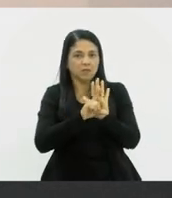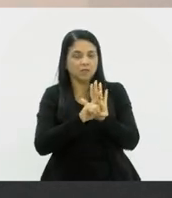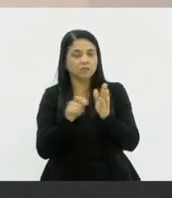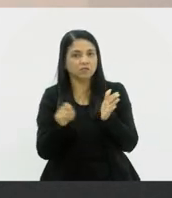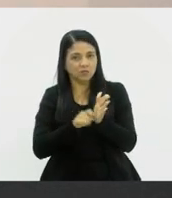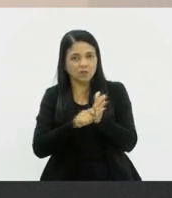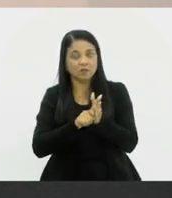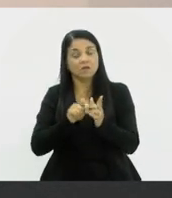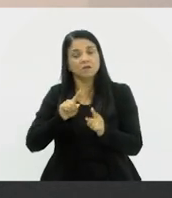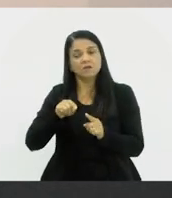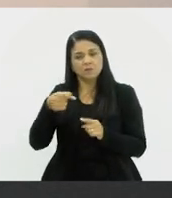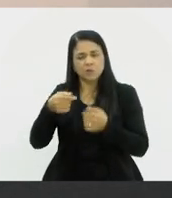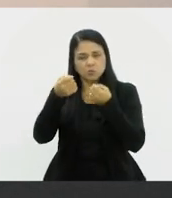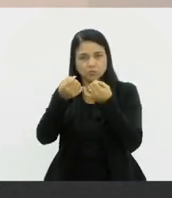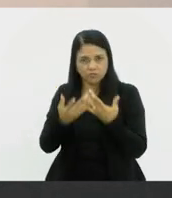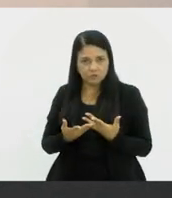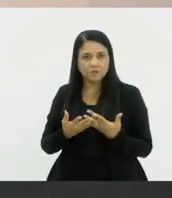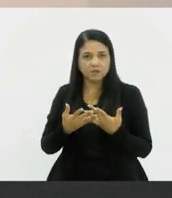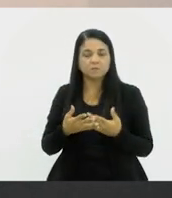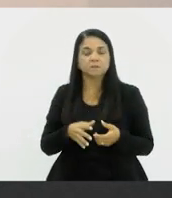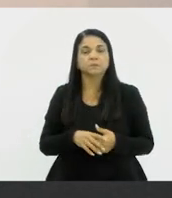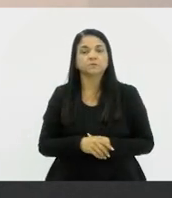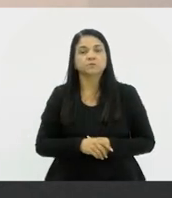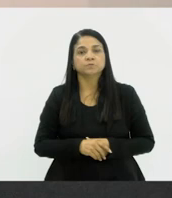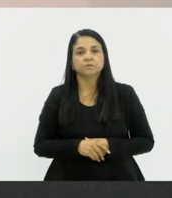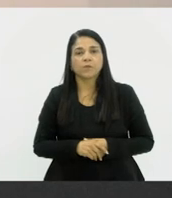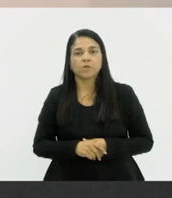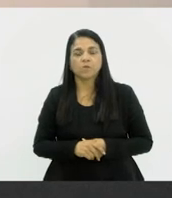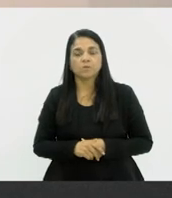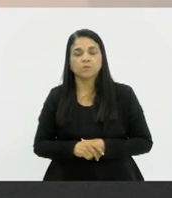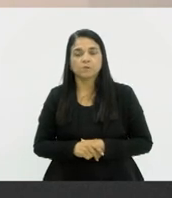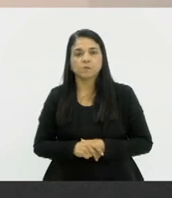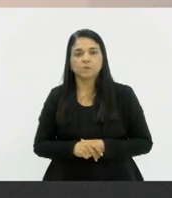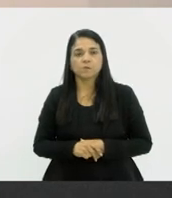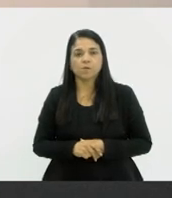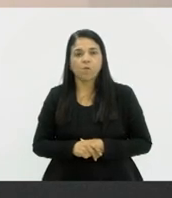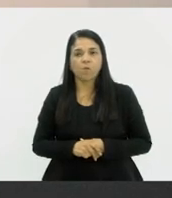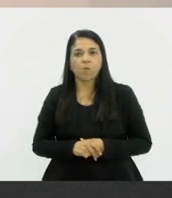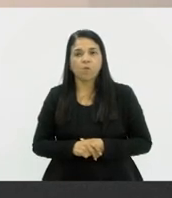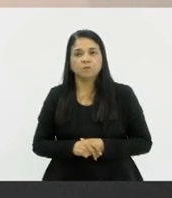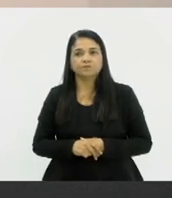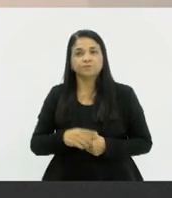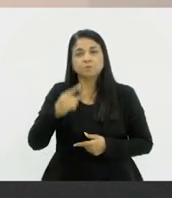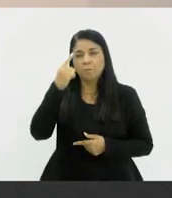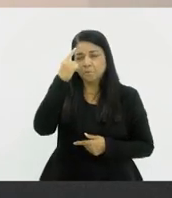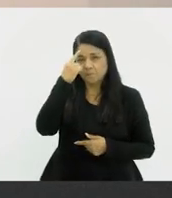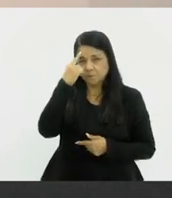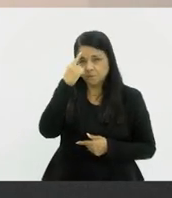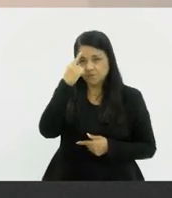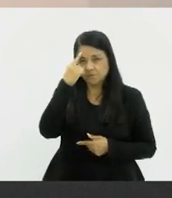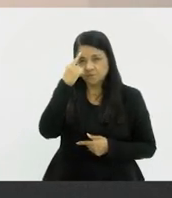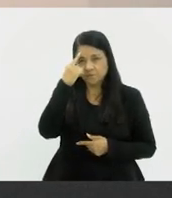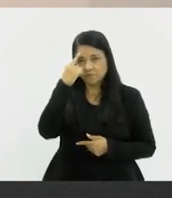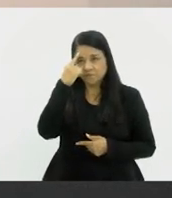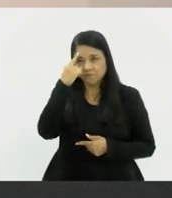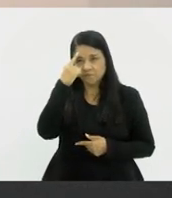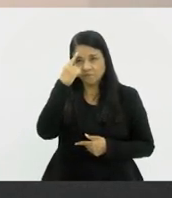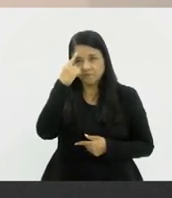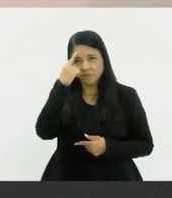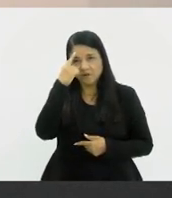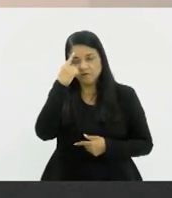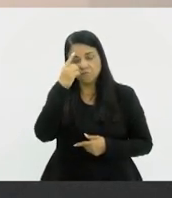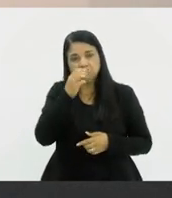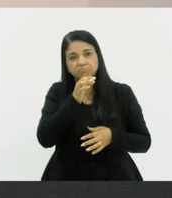depois vai falar sobre isso eh quando a gente pensa que vamos